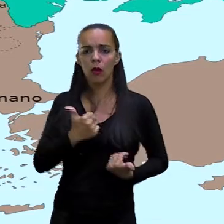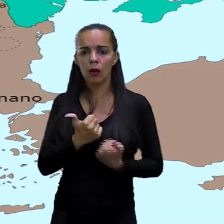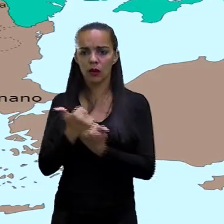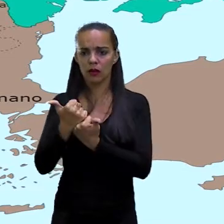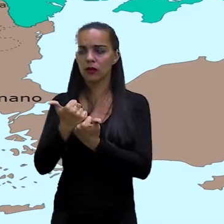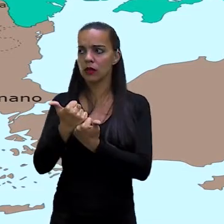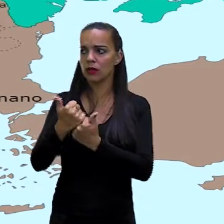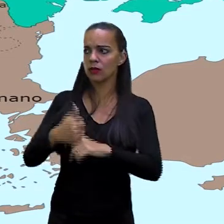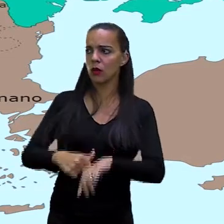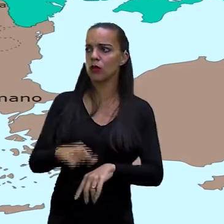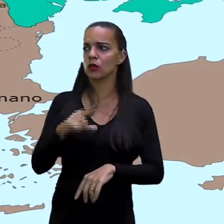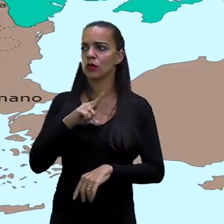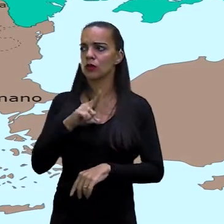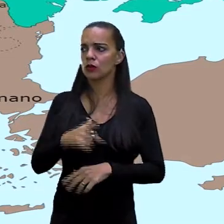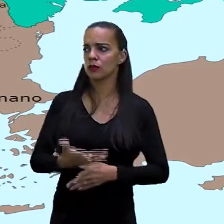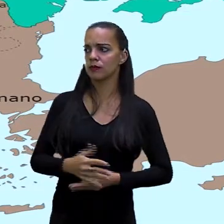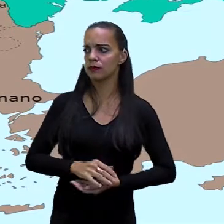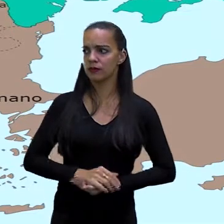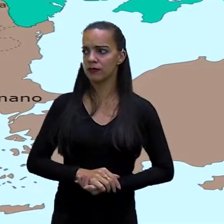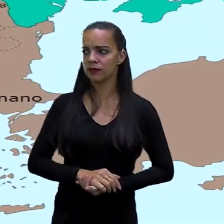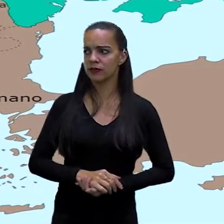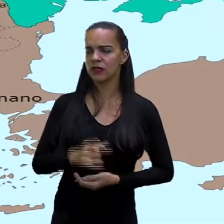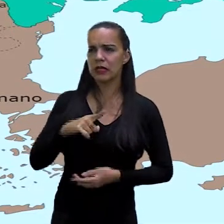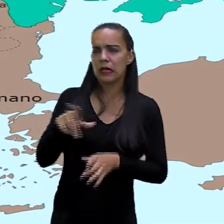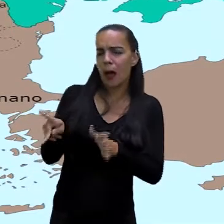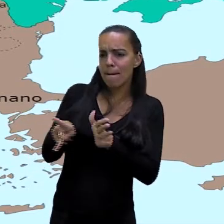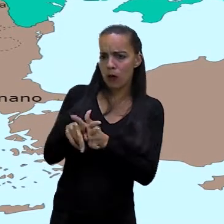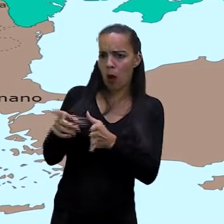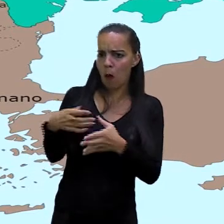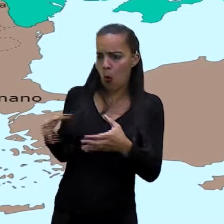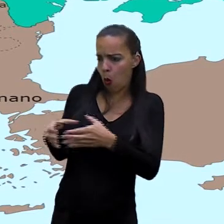napoleônico, né? Uma intervenção das tropas